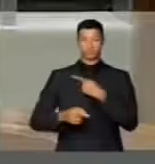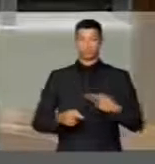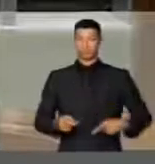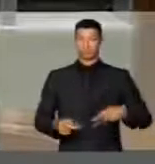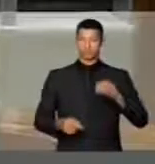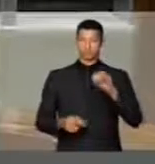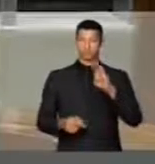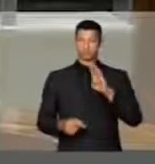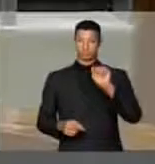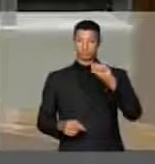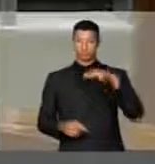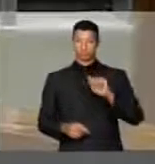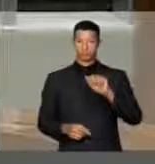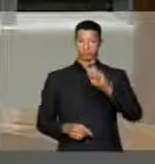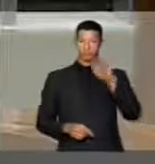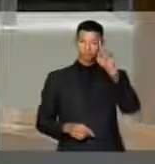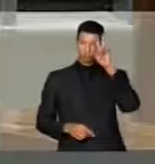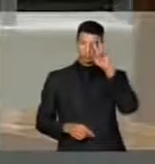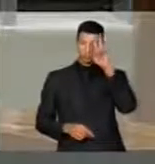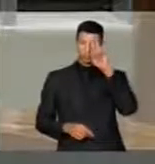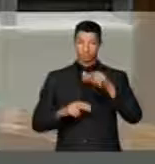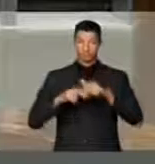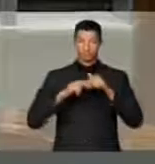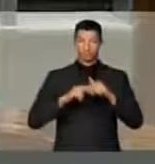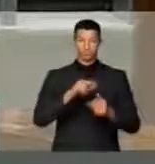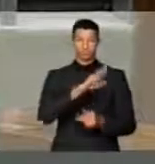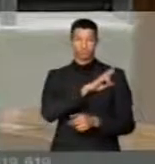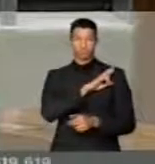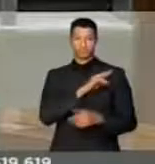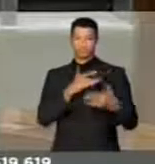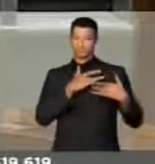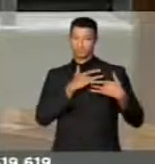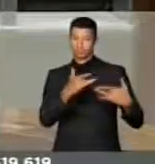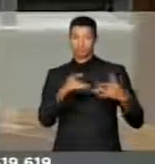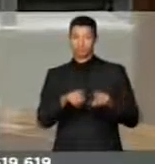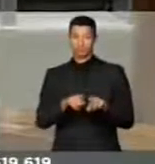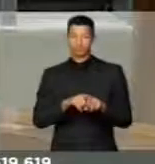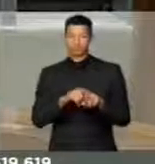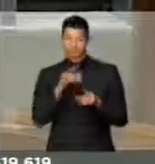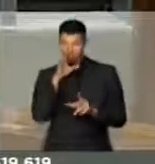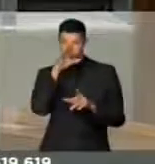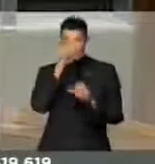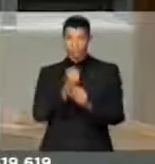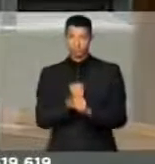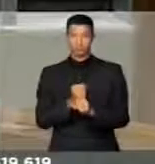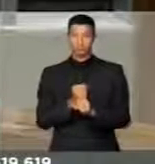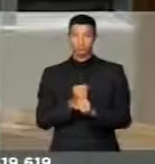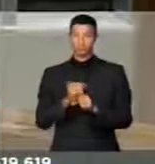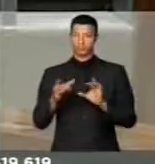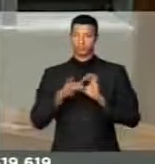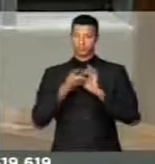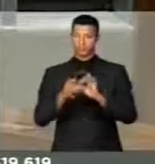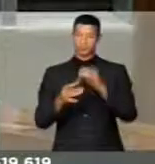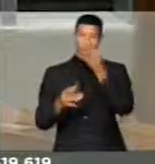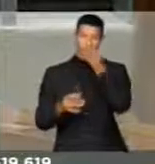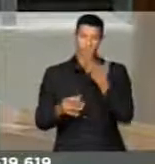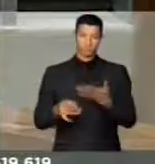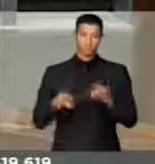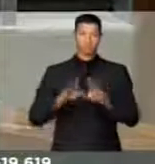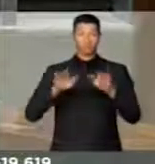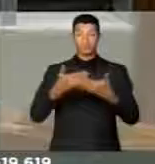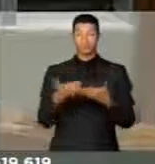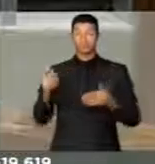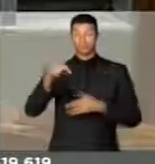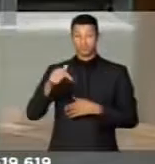presidente Obama será lembrado pela sua atitude fraterna de fortalecer uma corrente do bem,